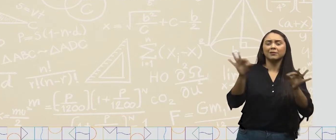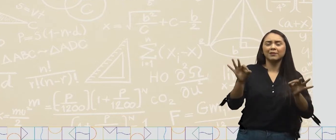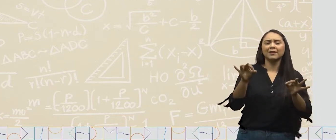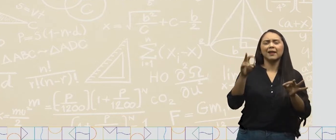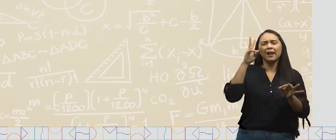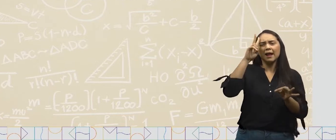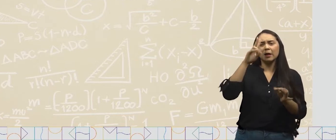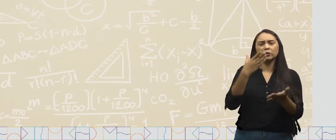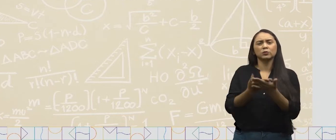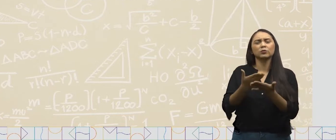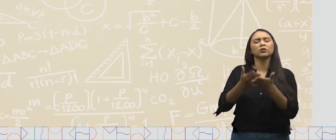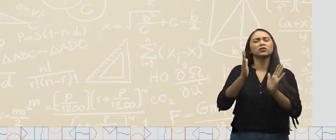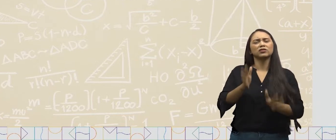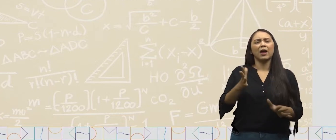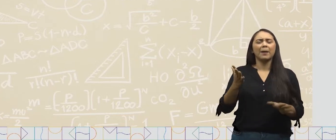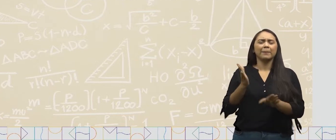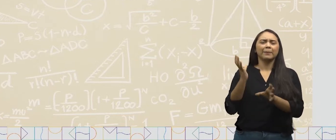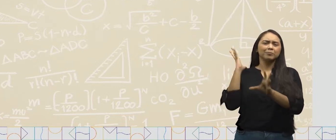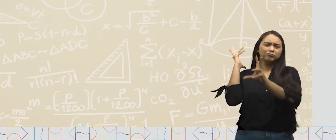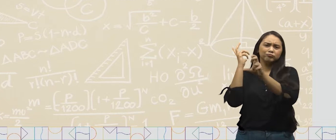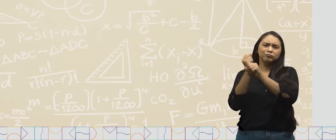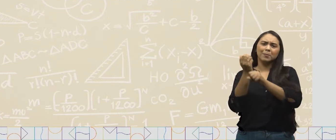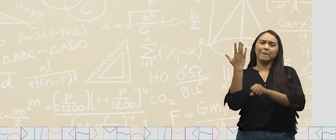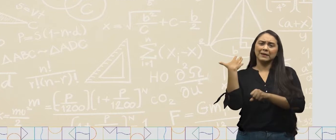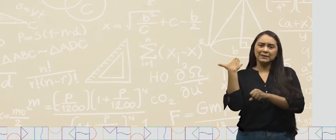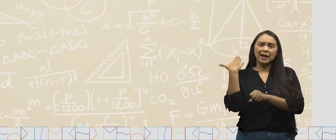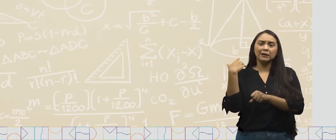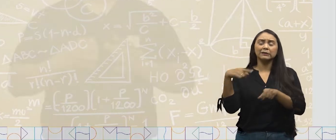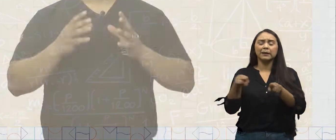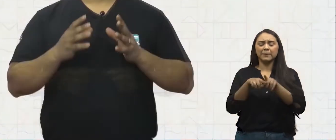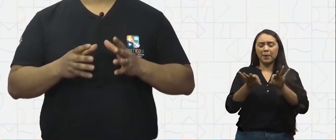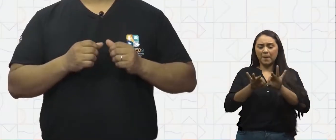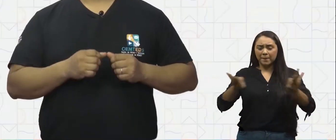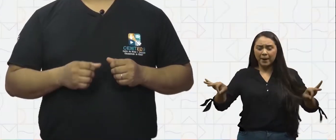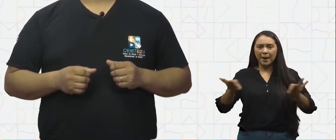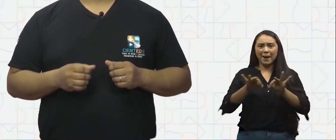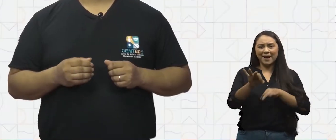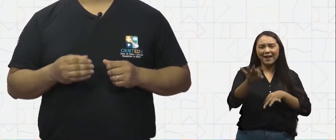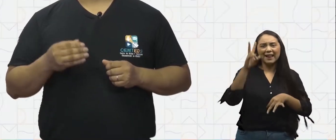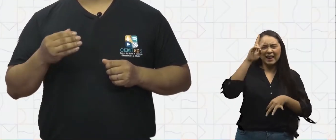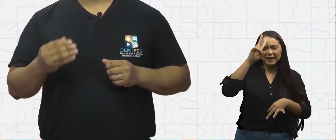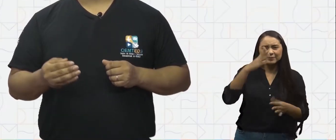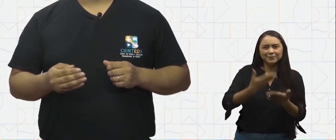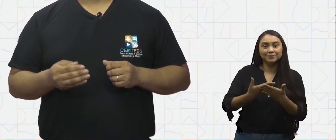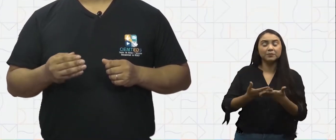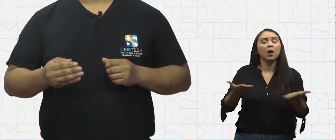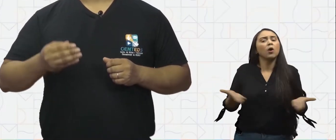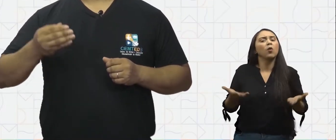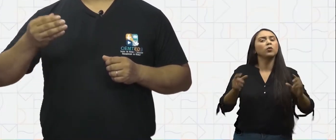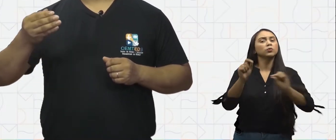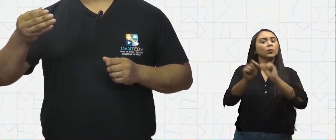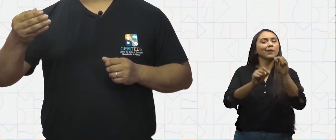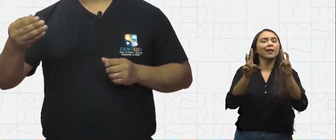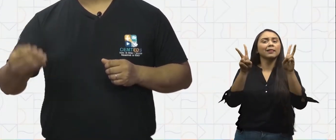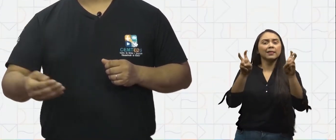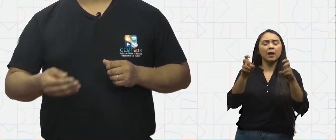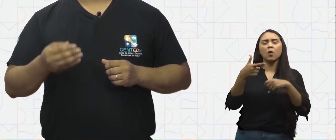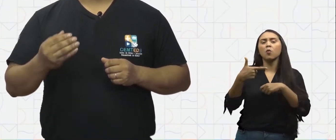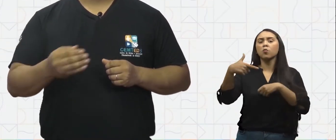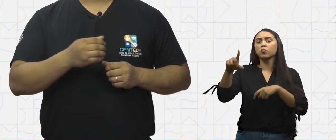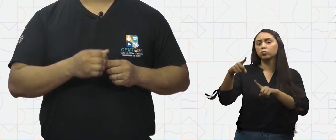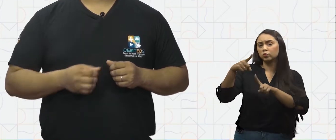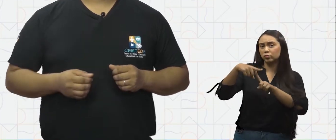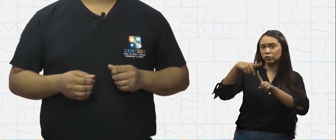estudamos nas aulas anteriores, as medidas de comprimento. Na aula de hoje iremos estudar outra